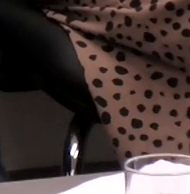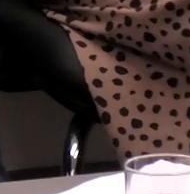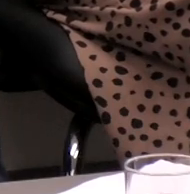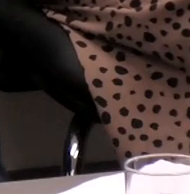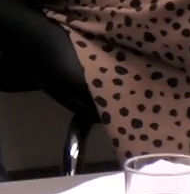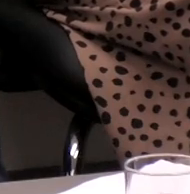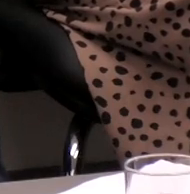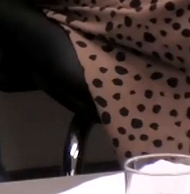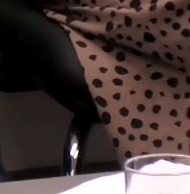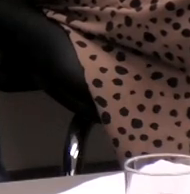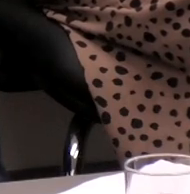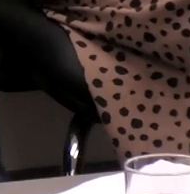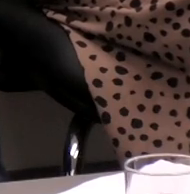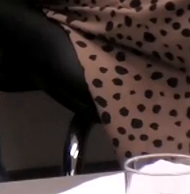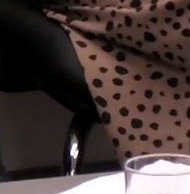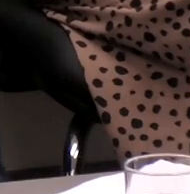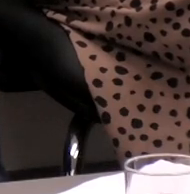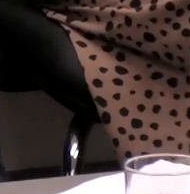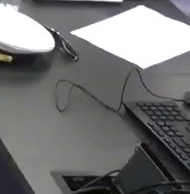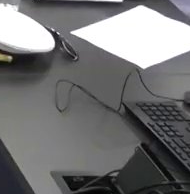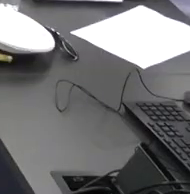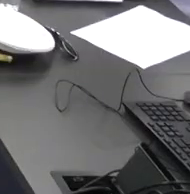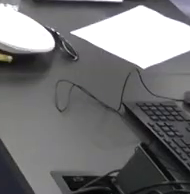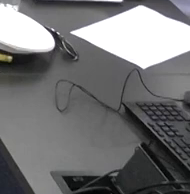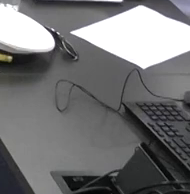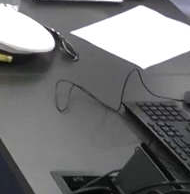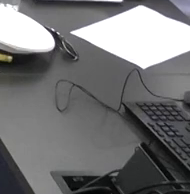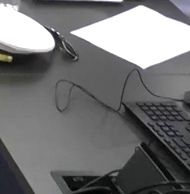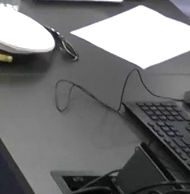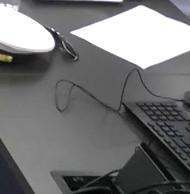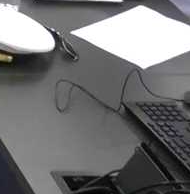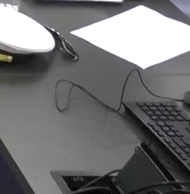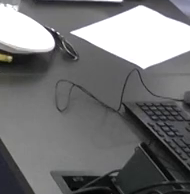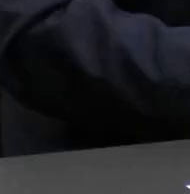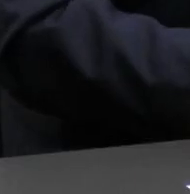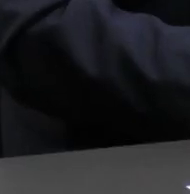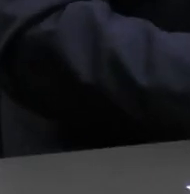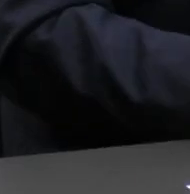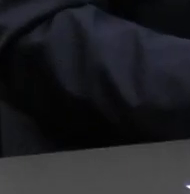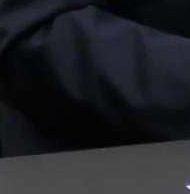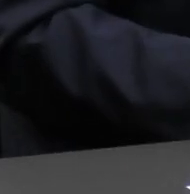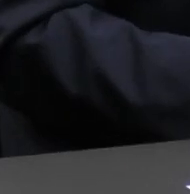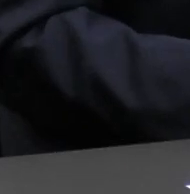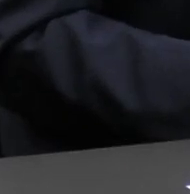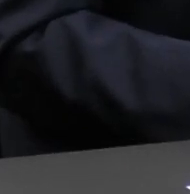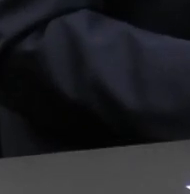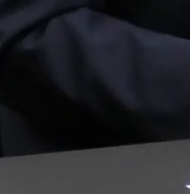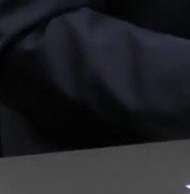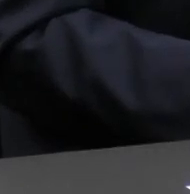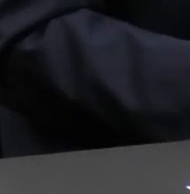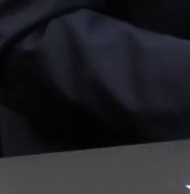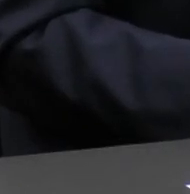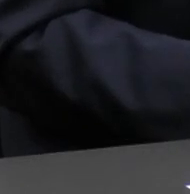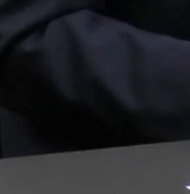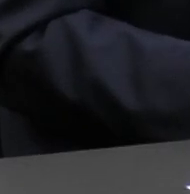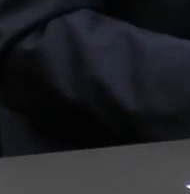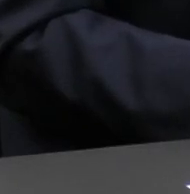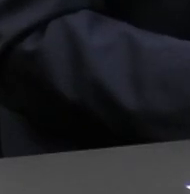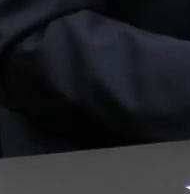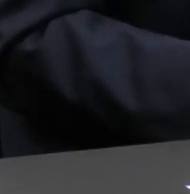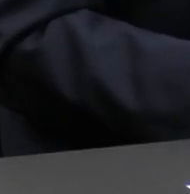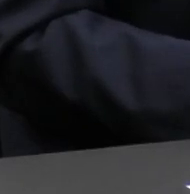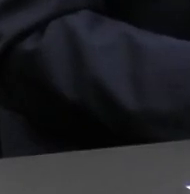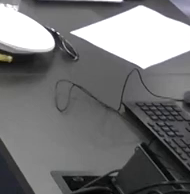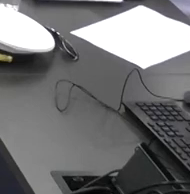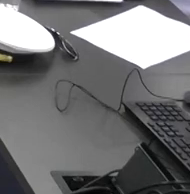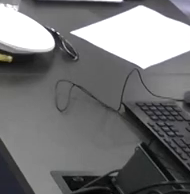sistema, uma Interpol da vida, algo do gênero, que permita alcançar esse navio em portos forâneos? Sim, senhor deputado,